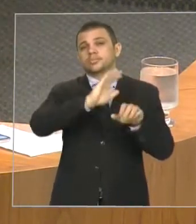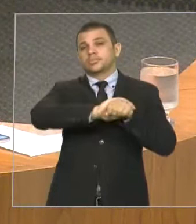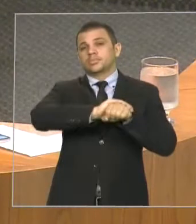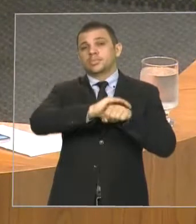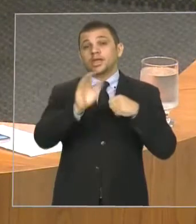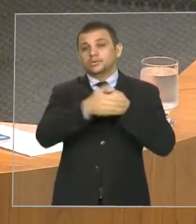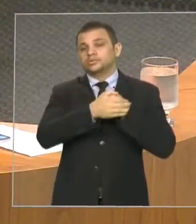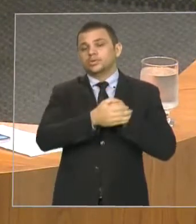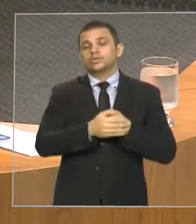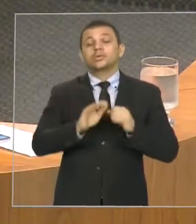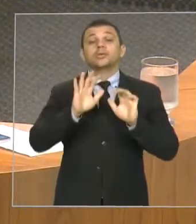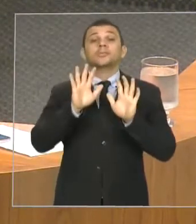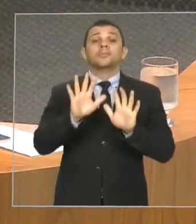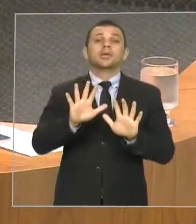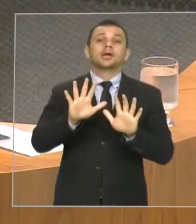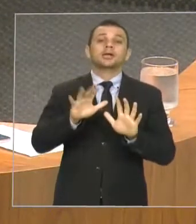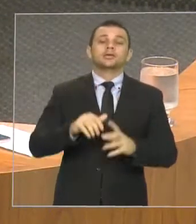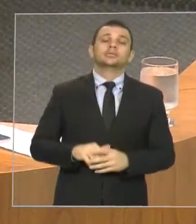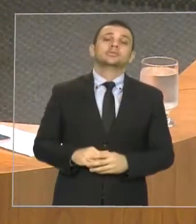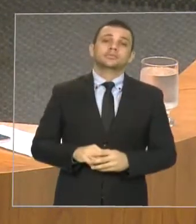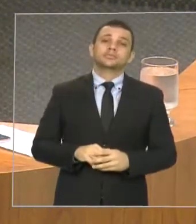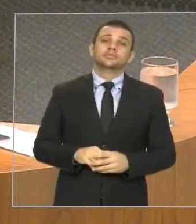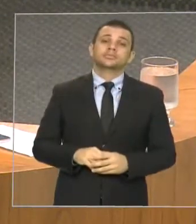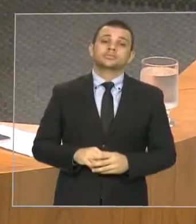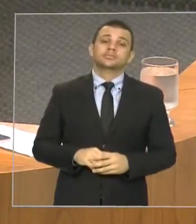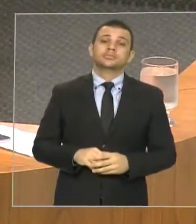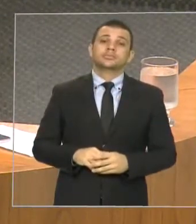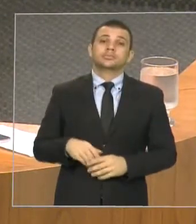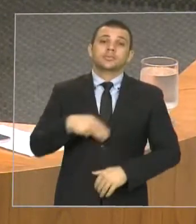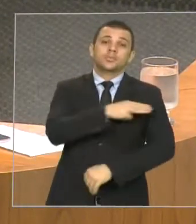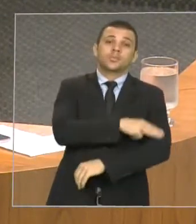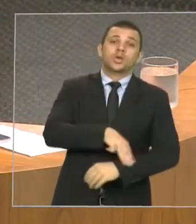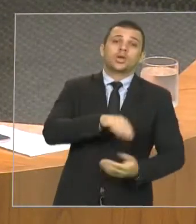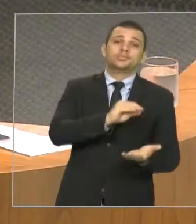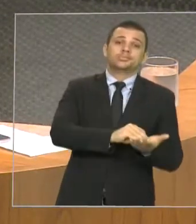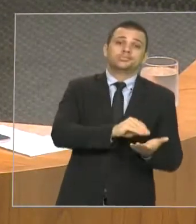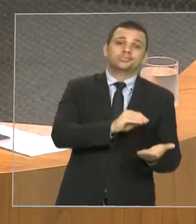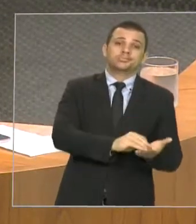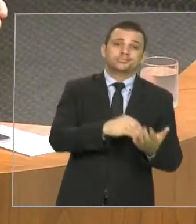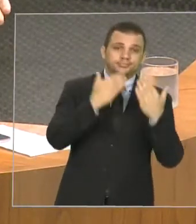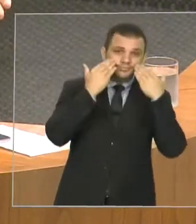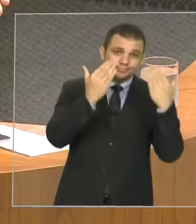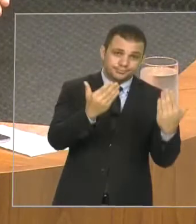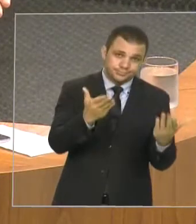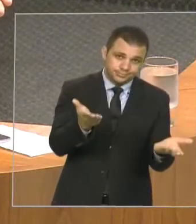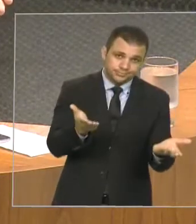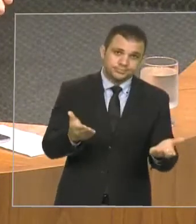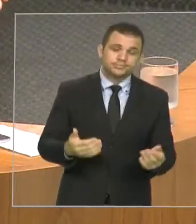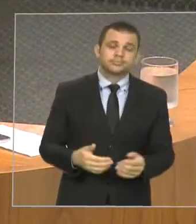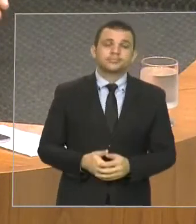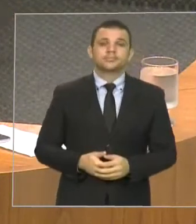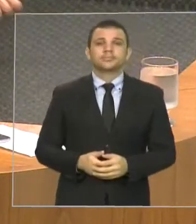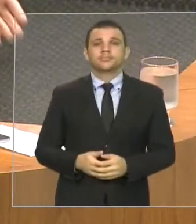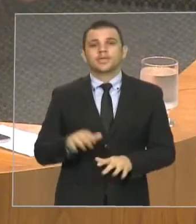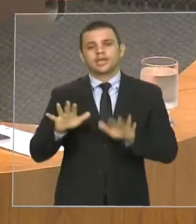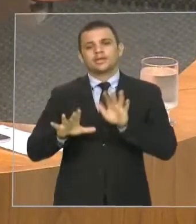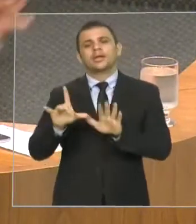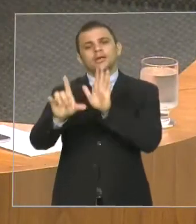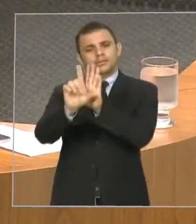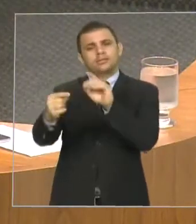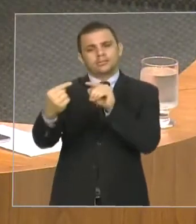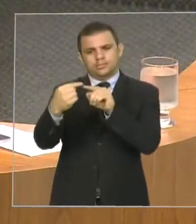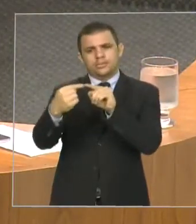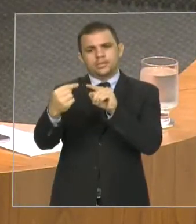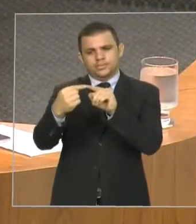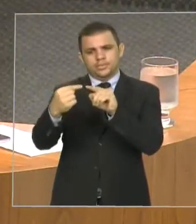mas deixa emergir a imoralidade. É legal, tudo bem, é legal, está na